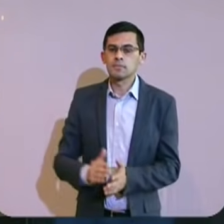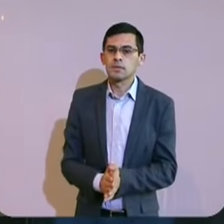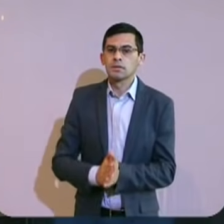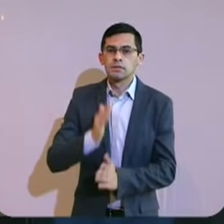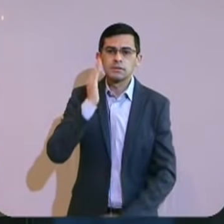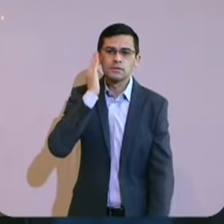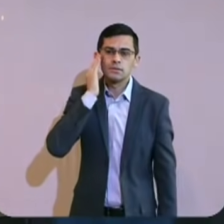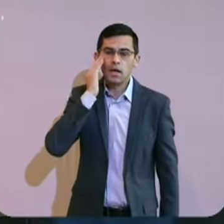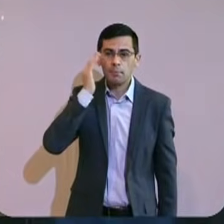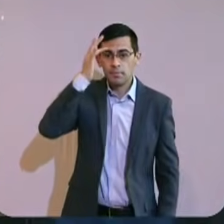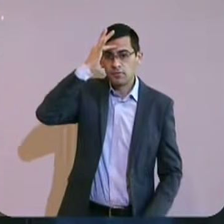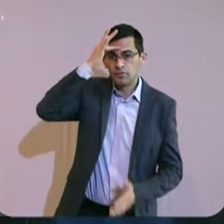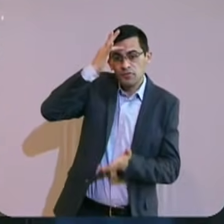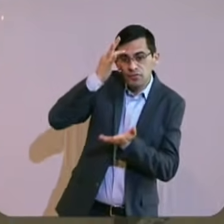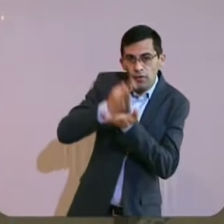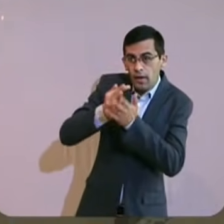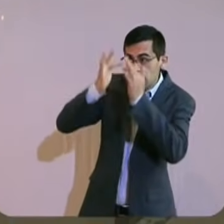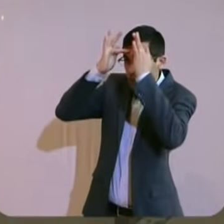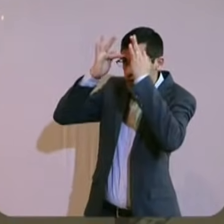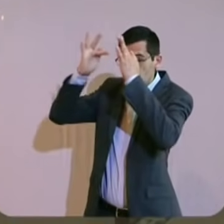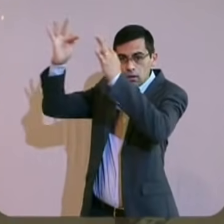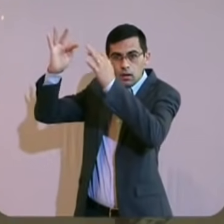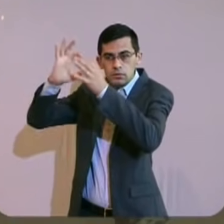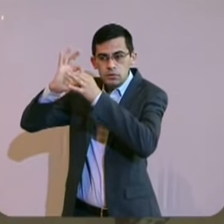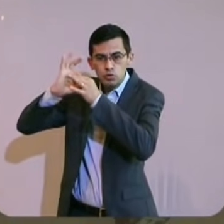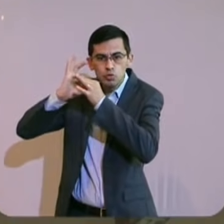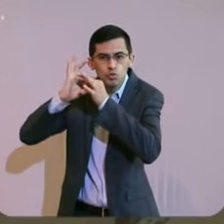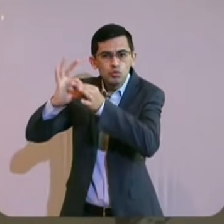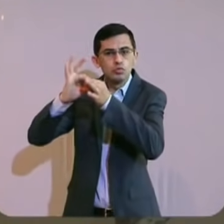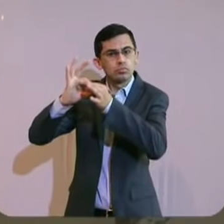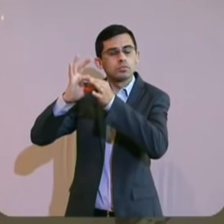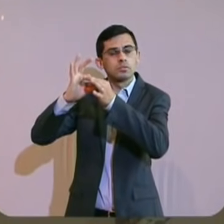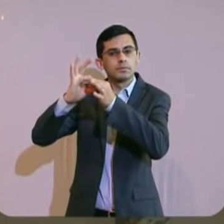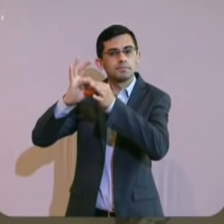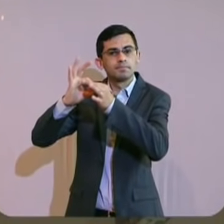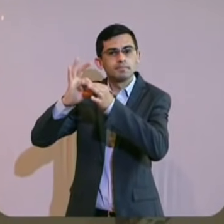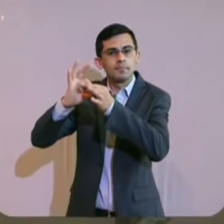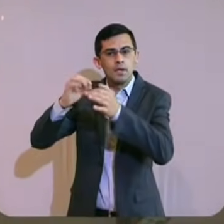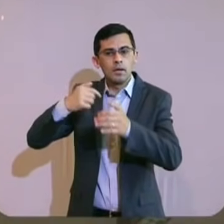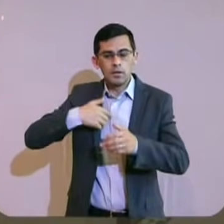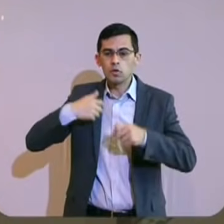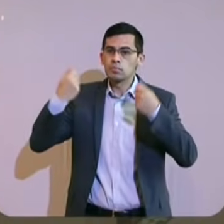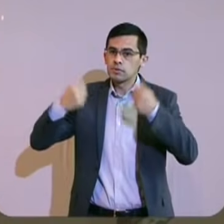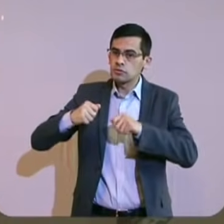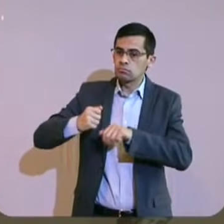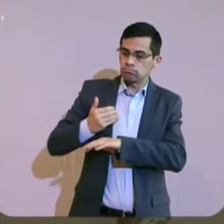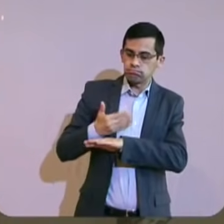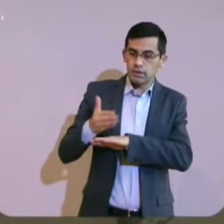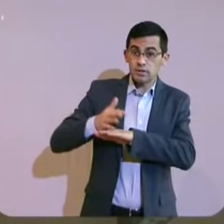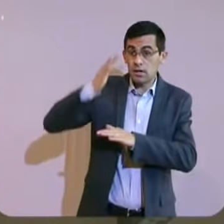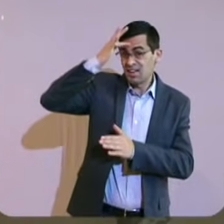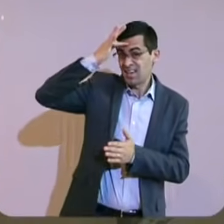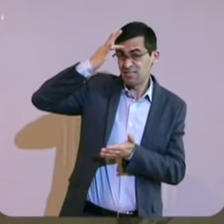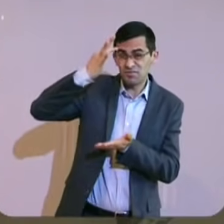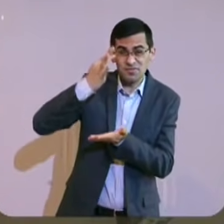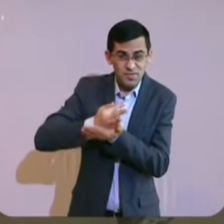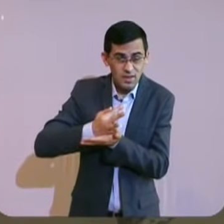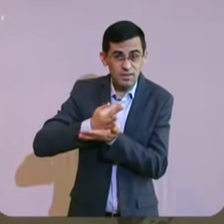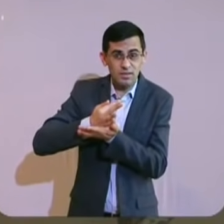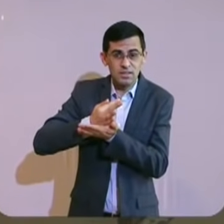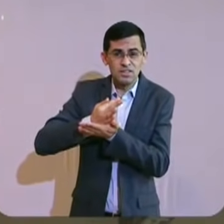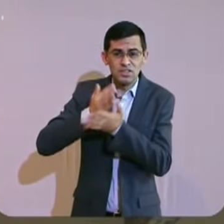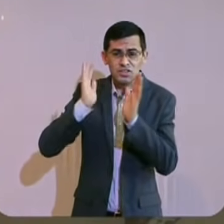Sabe, fé e fidelidade, eles andam juntos. Eu tenho que dar passos de fé, como eu falei